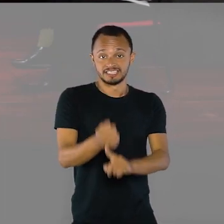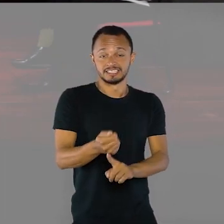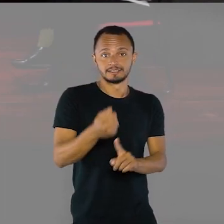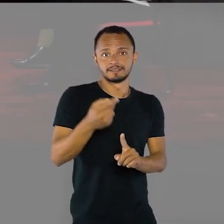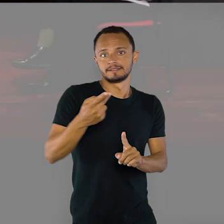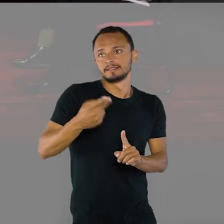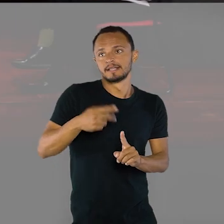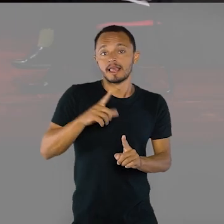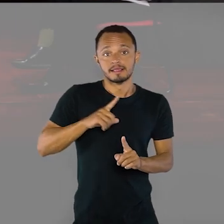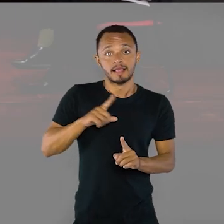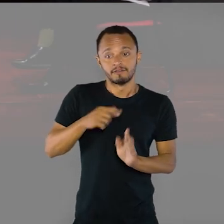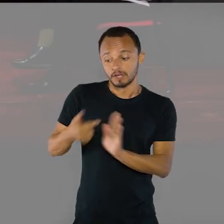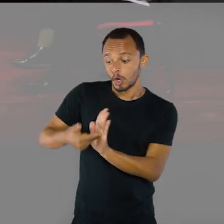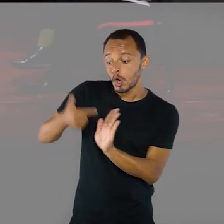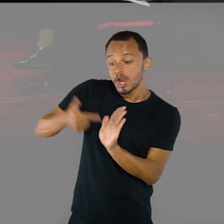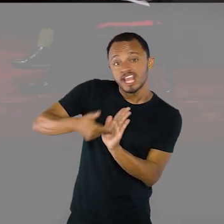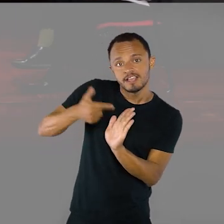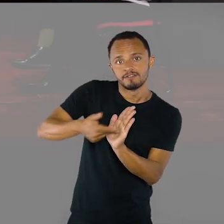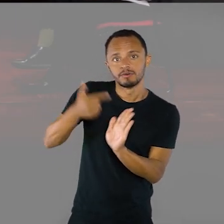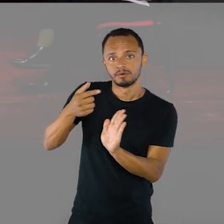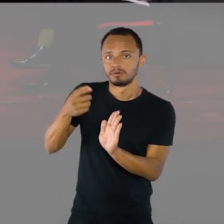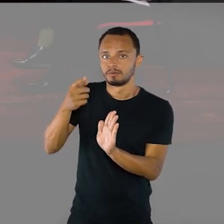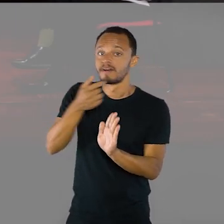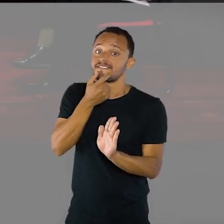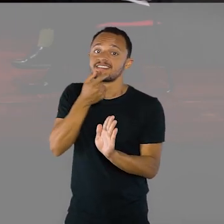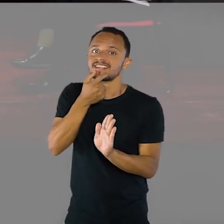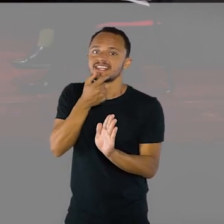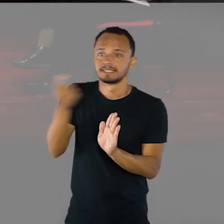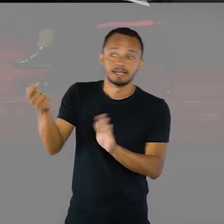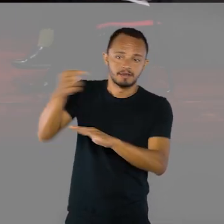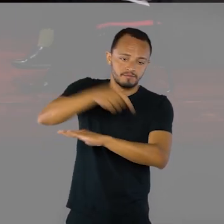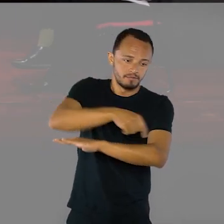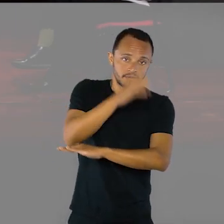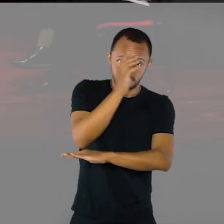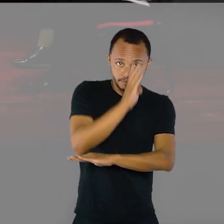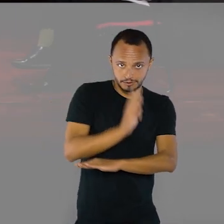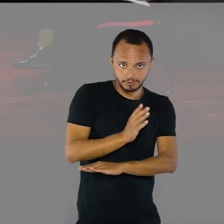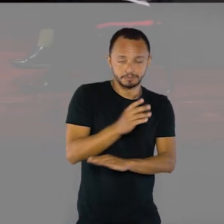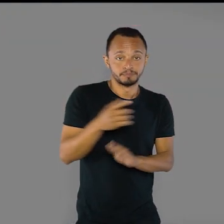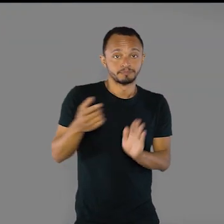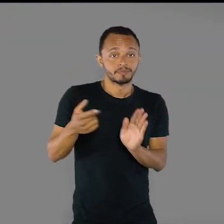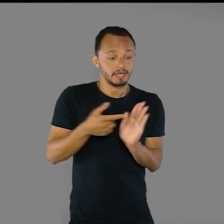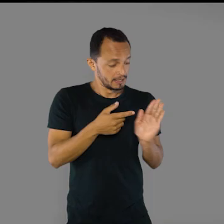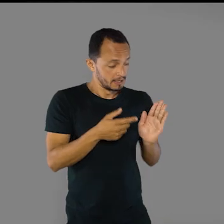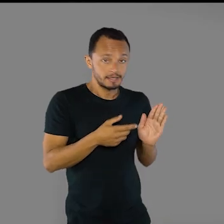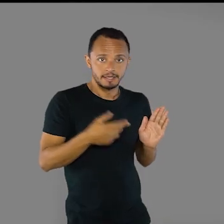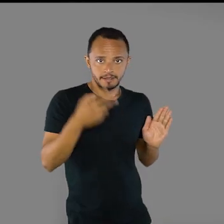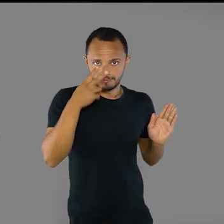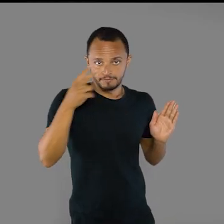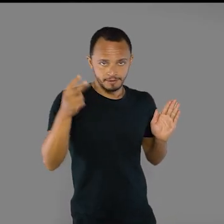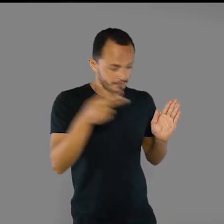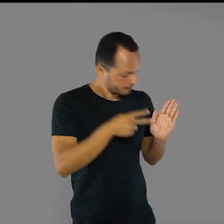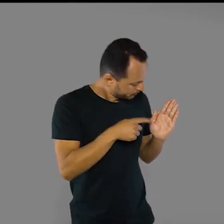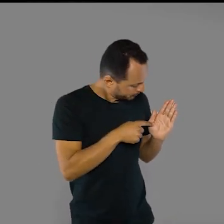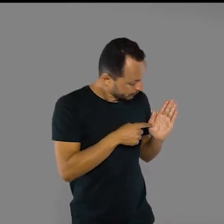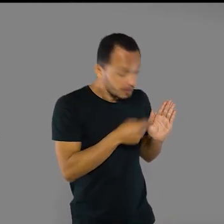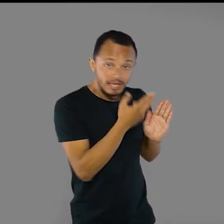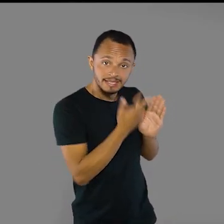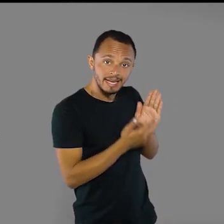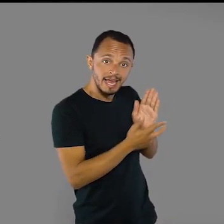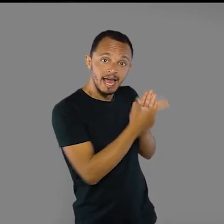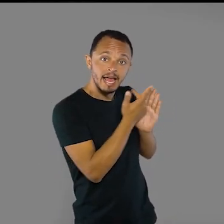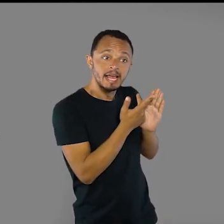Mary Graham, né, uma viajante inglesa que vem ao Brasil. Quando o Domenico Failucci pega essa gravura, ele omite as